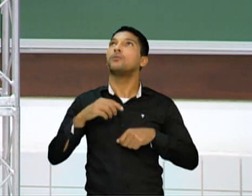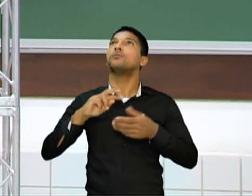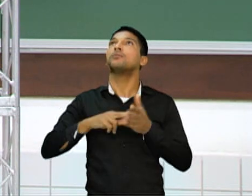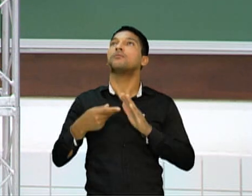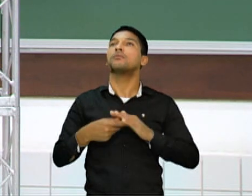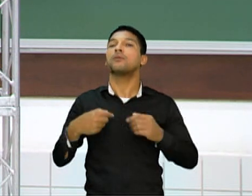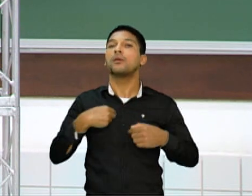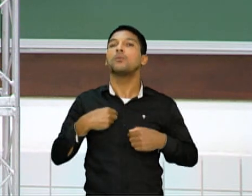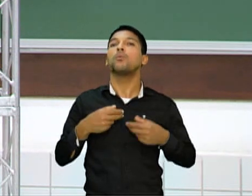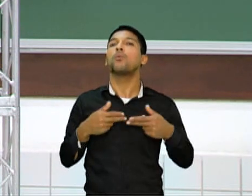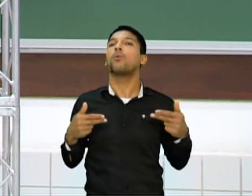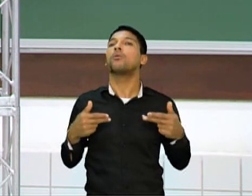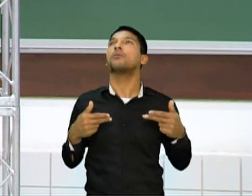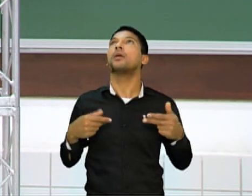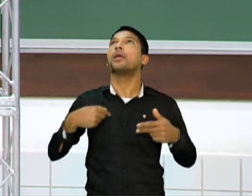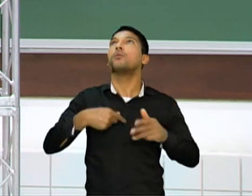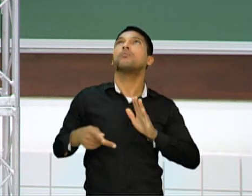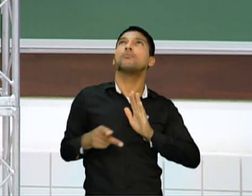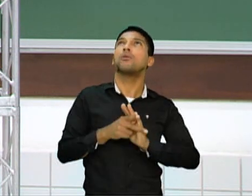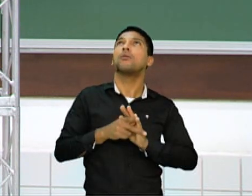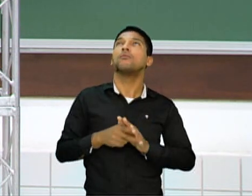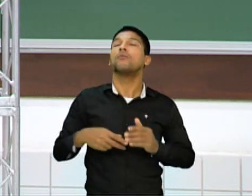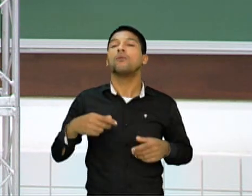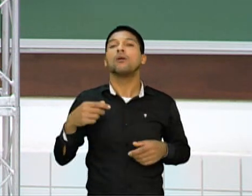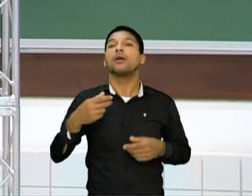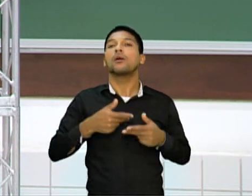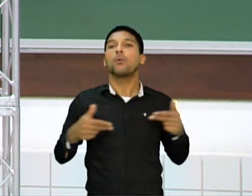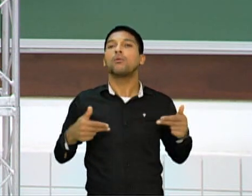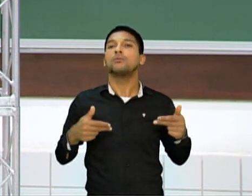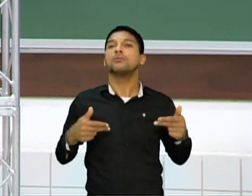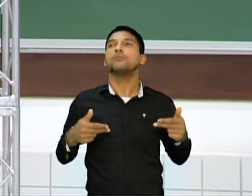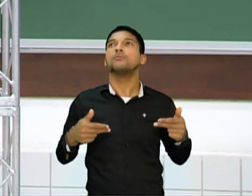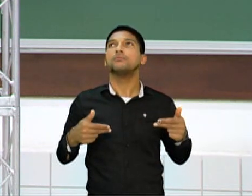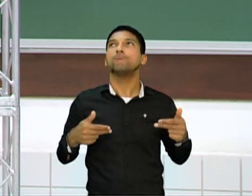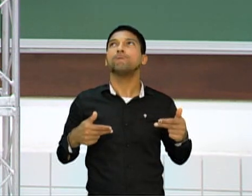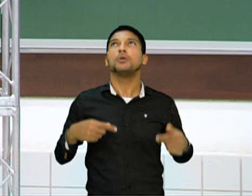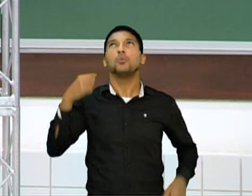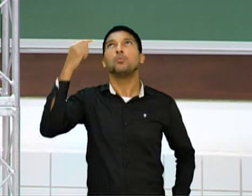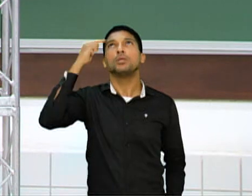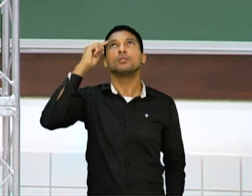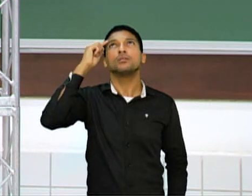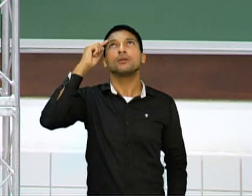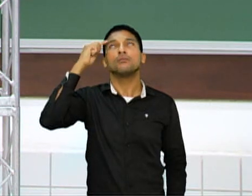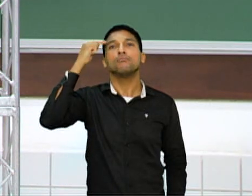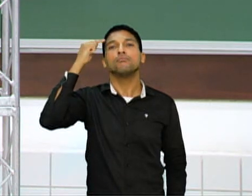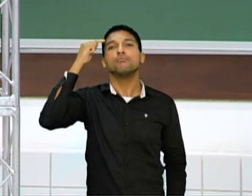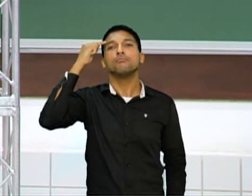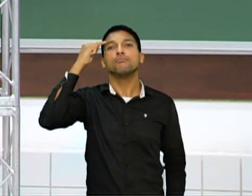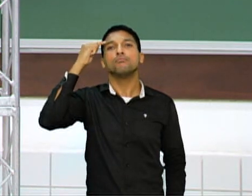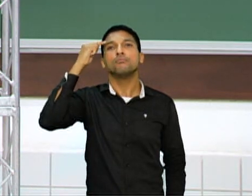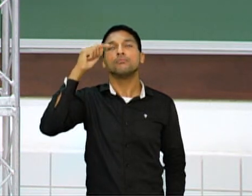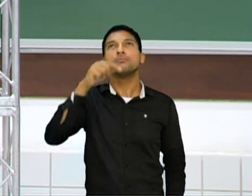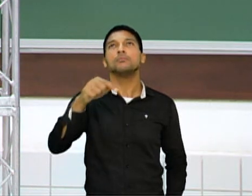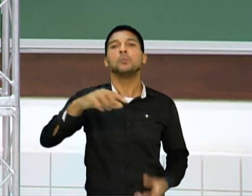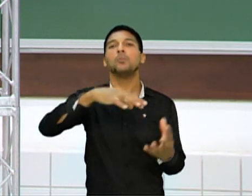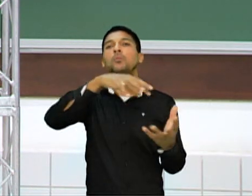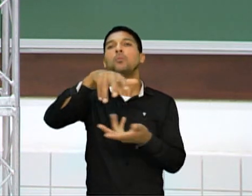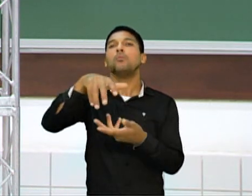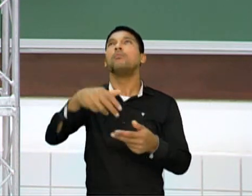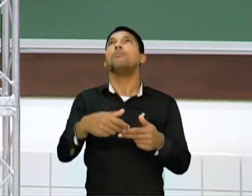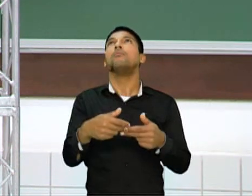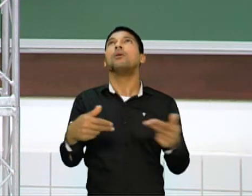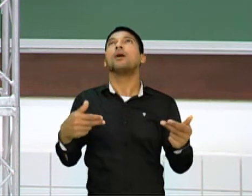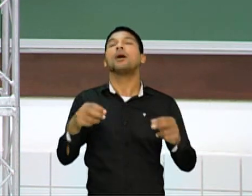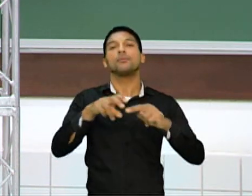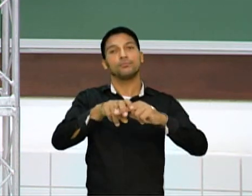coisa. Então o processo que o Descartes estabeleceu foi justamente assegurar uma forma